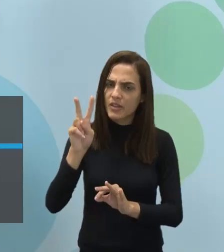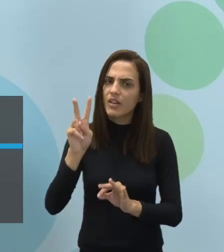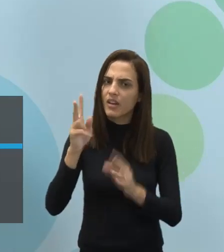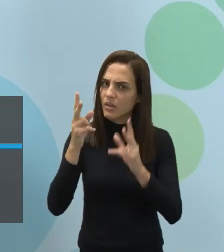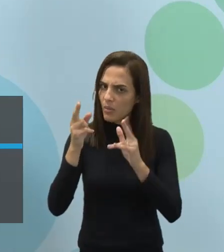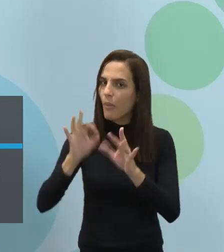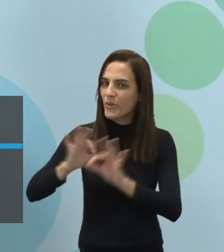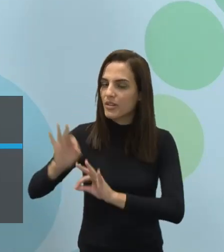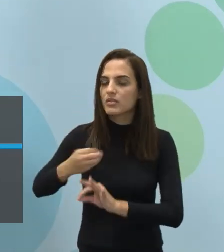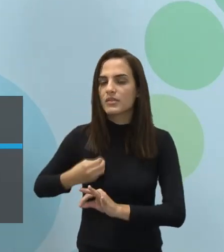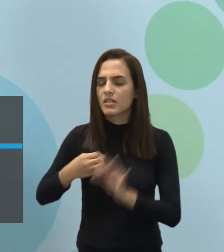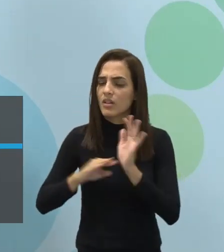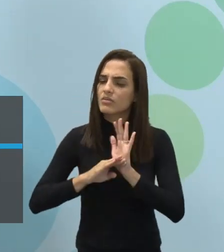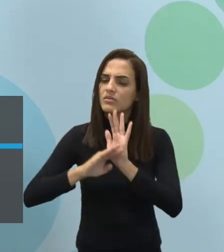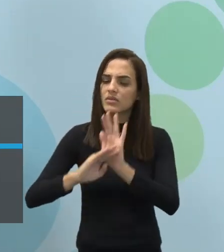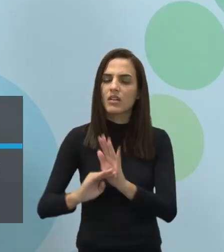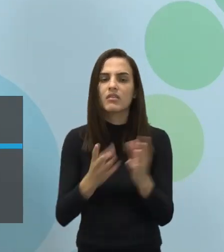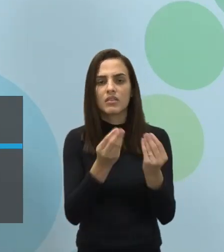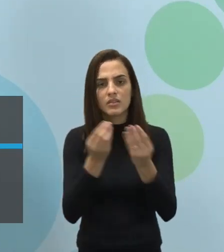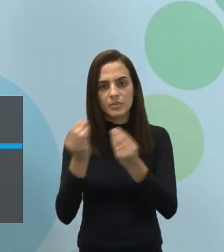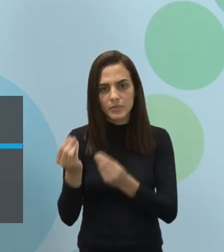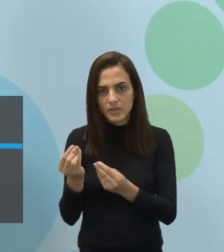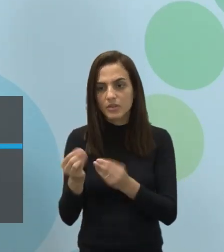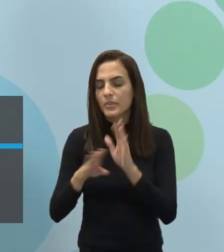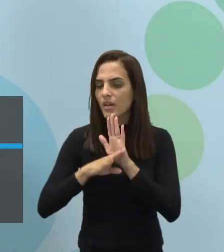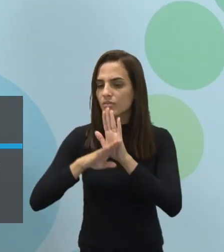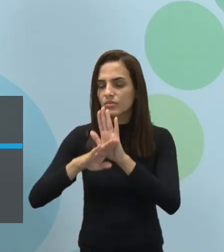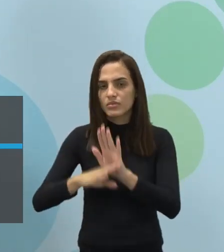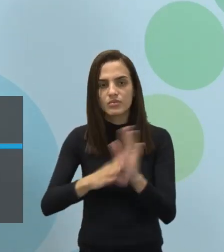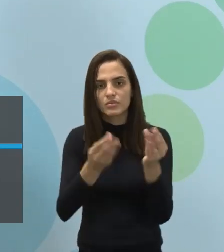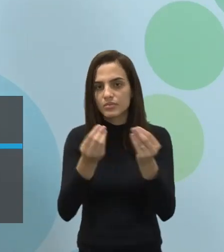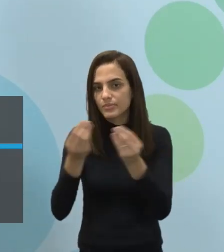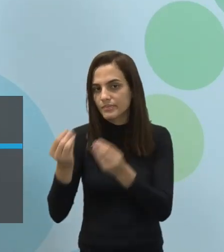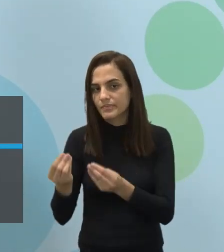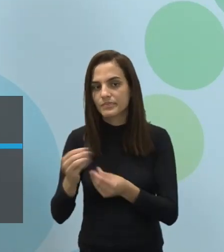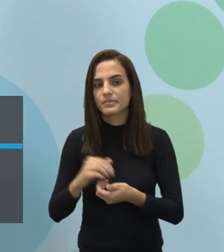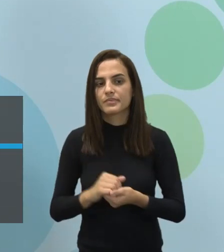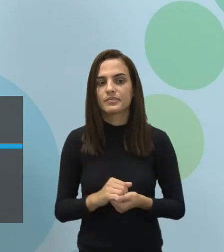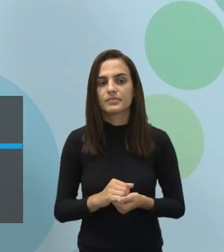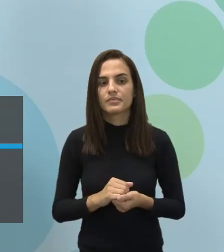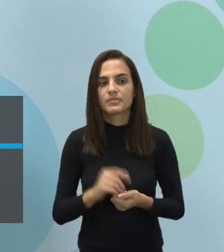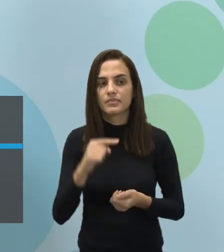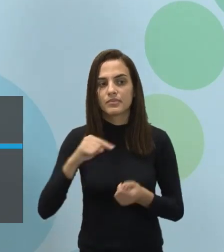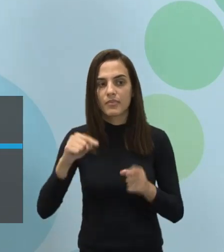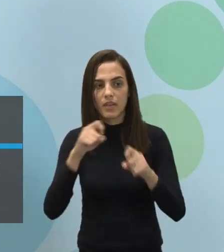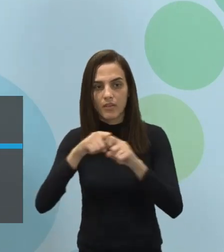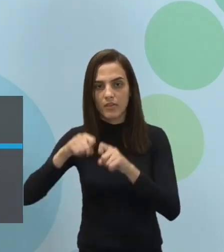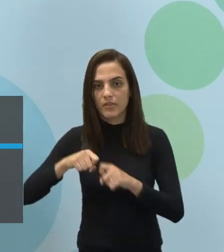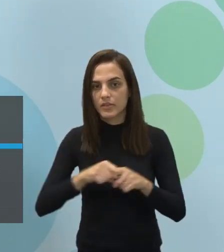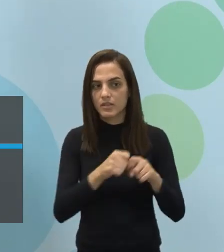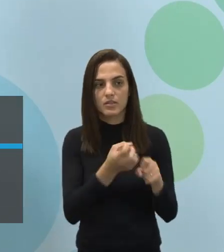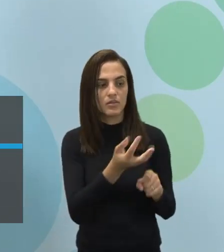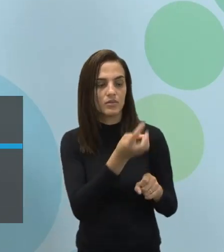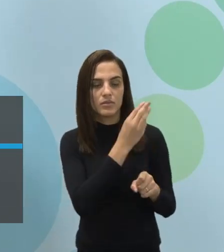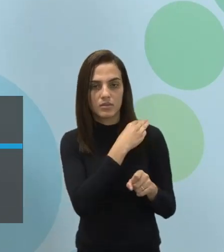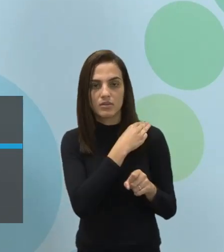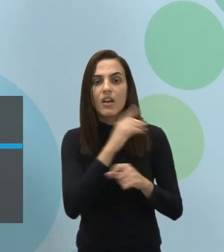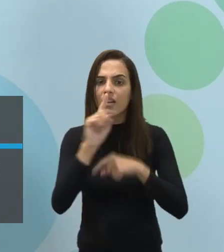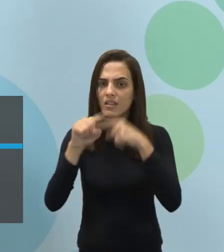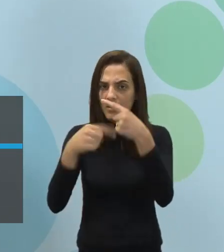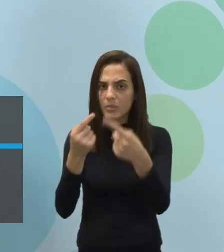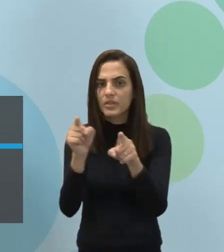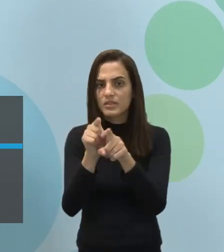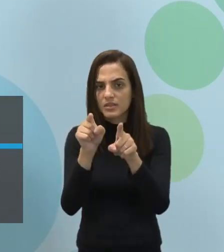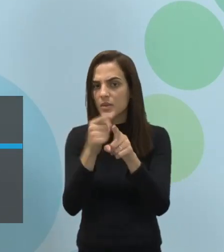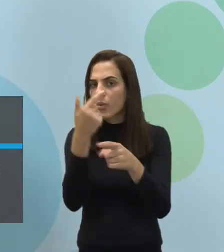Então, isso me contribuiu muito, mas muito mesmo, quando eu fui fazer meu ensino médio e depois também quando eu fui